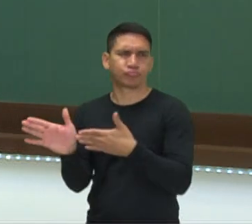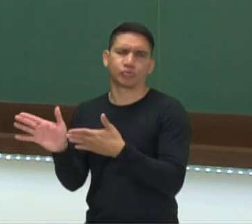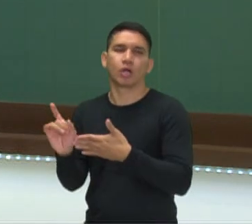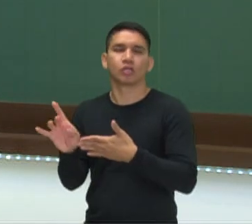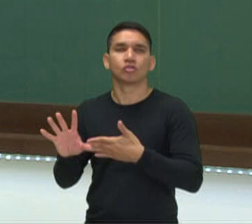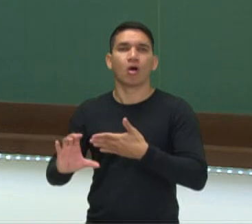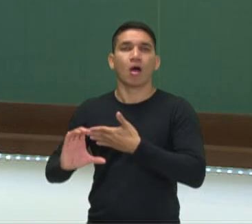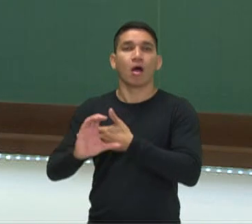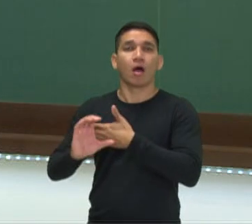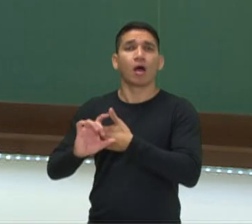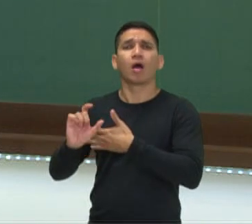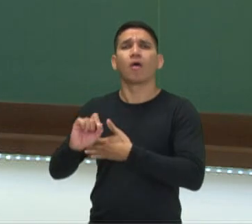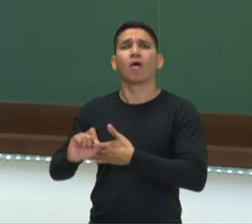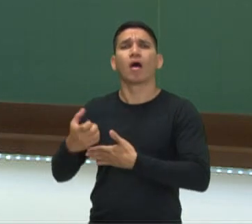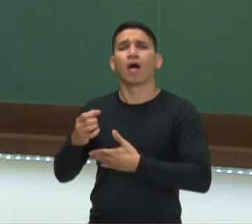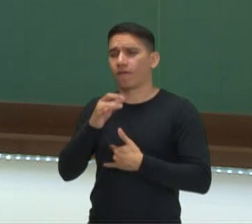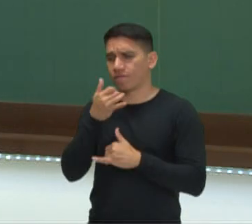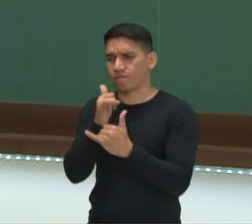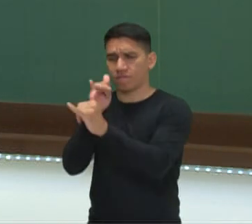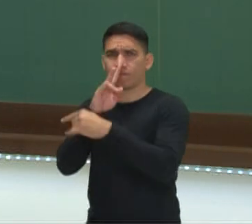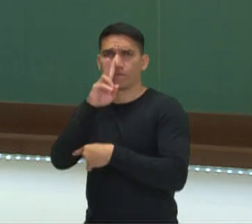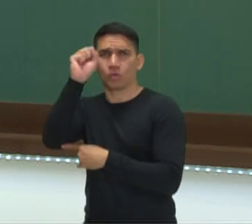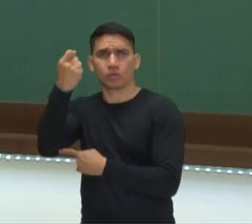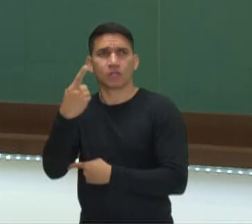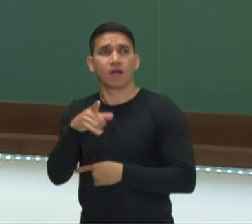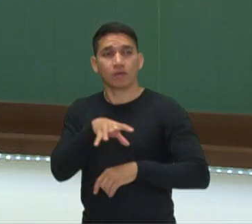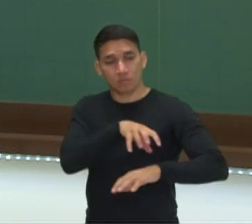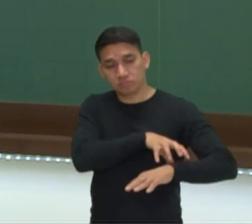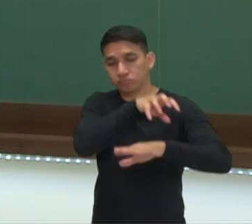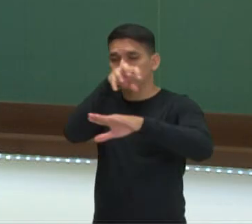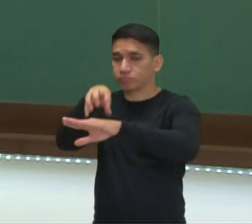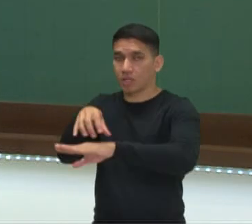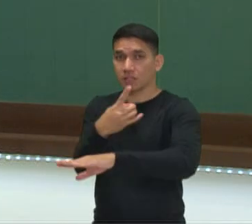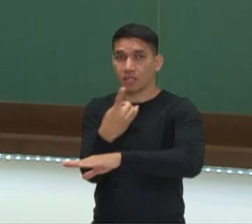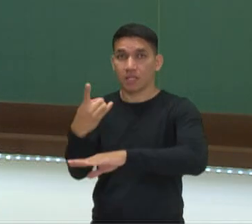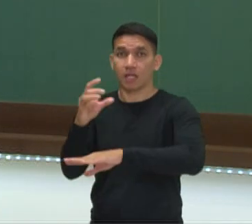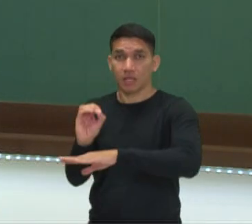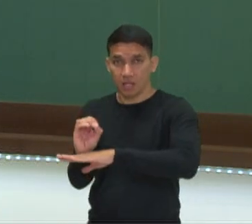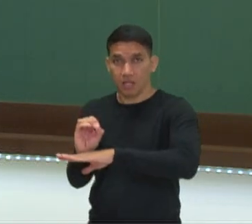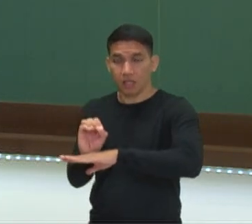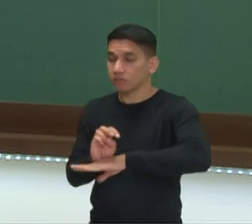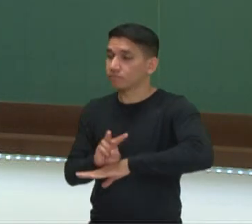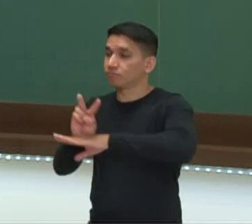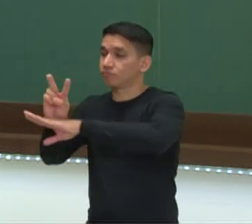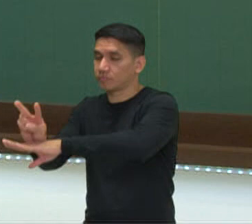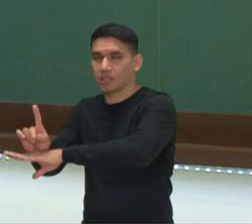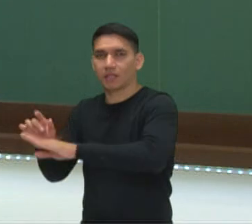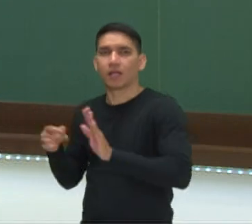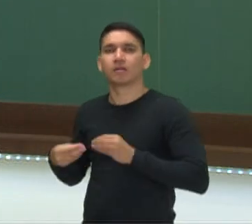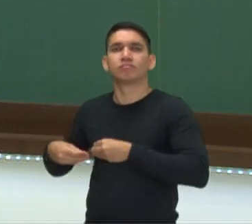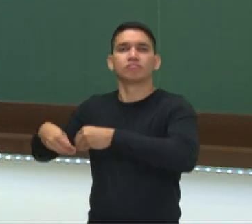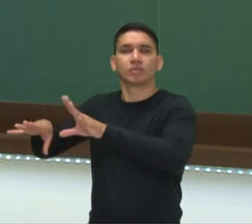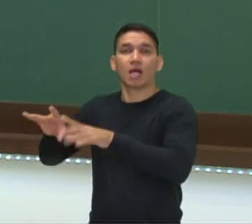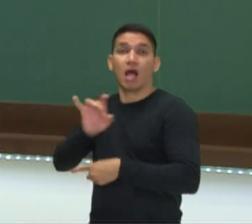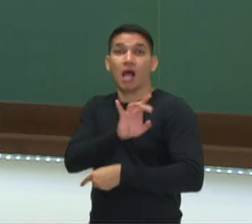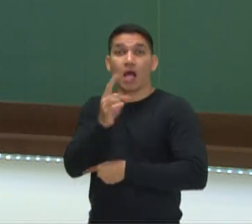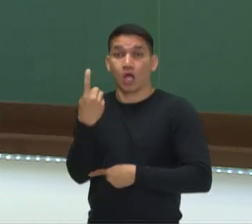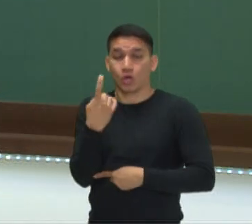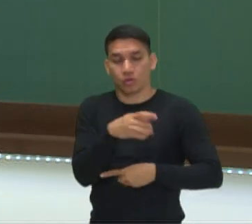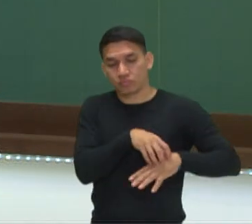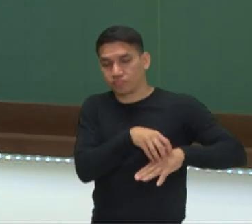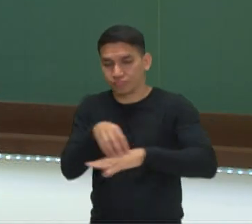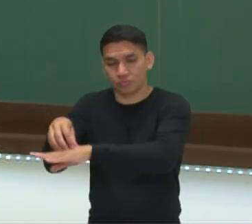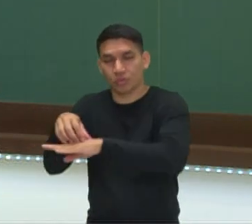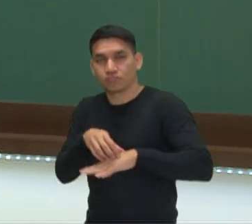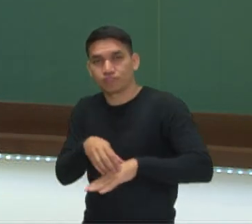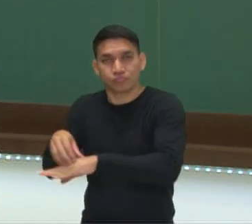a bateria vai oferecer 110 joules para o caminhãozinho levar, cada coulomb de carga. E cada coulomb por segundo que passa na máquina é